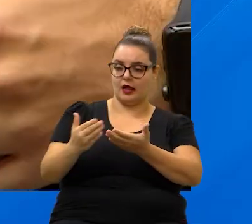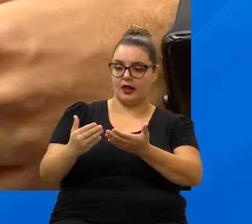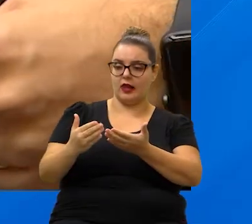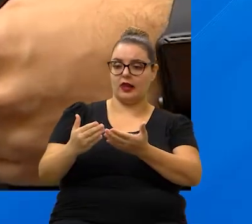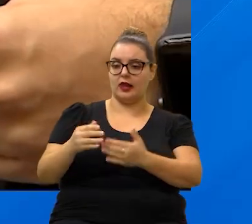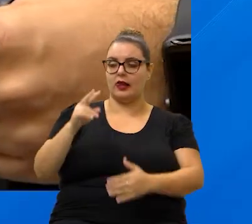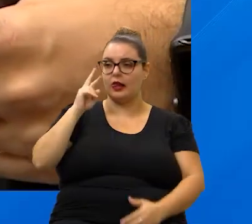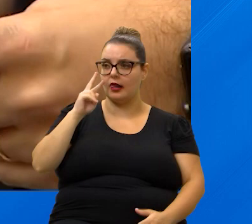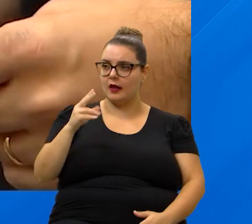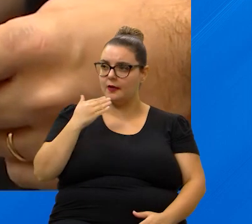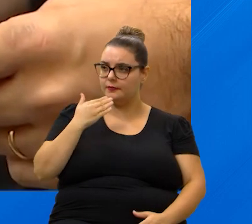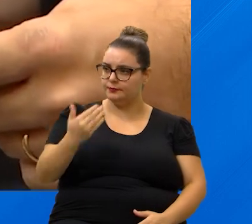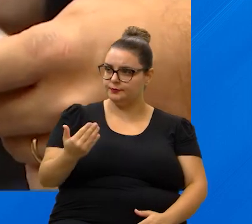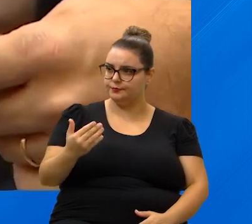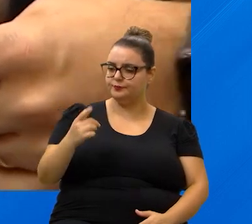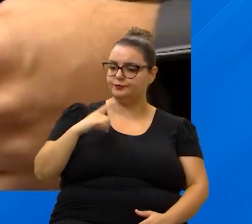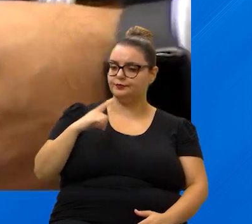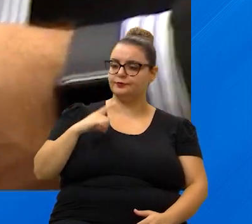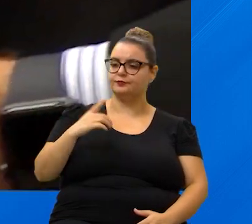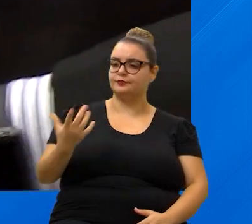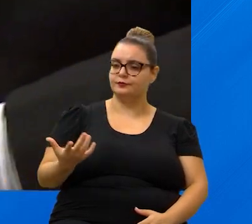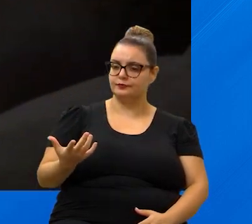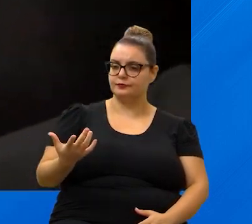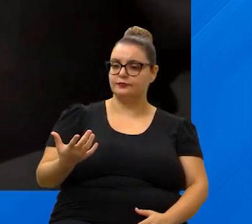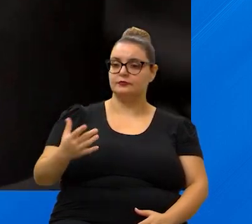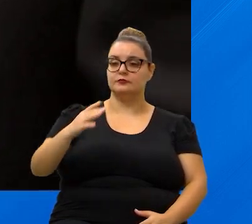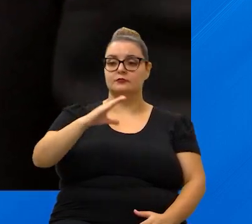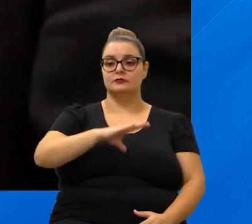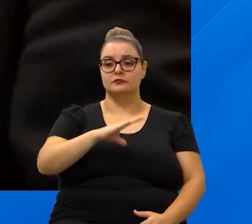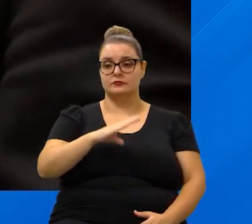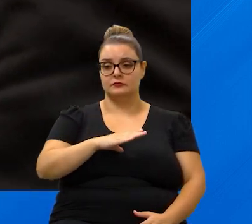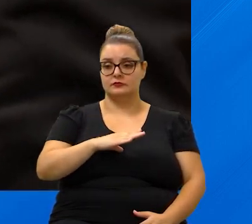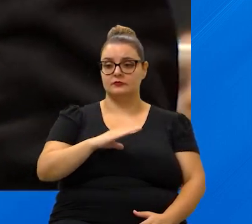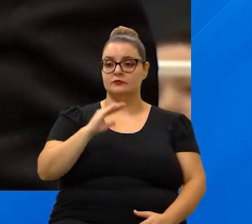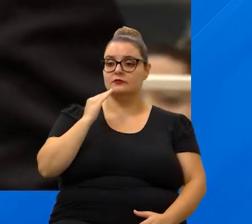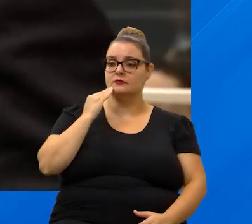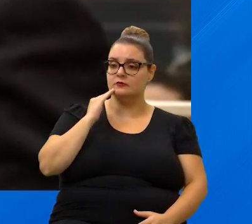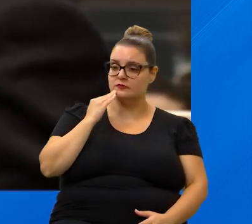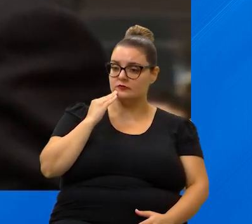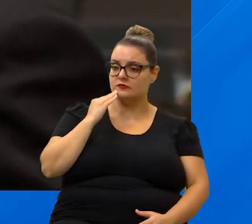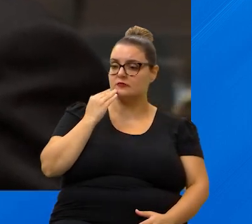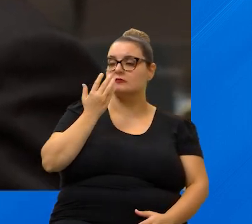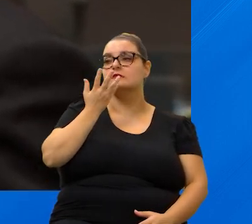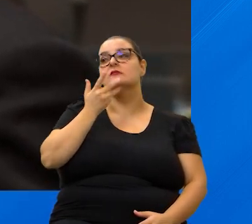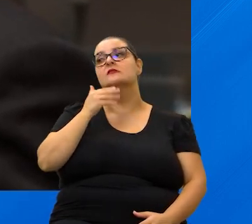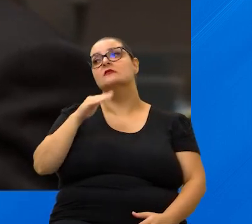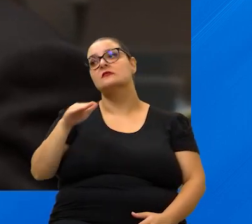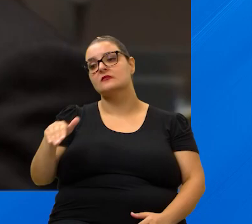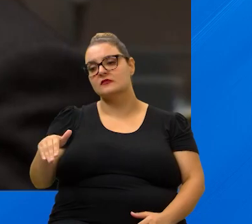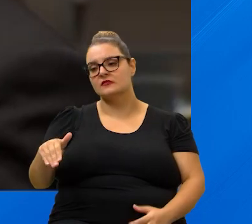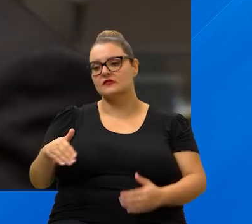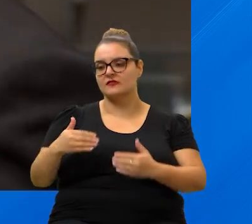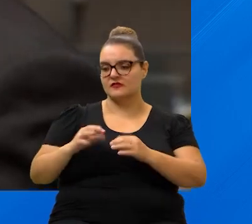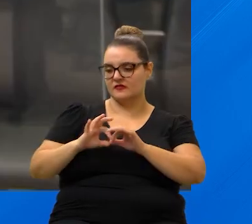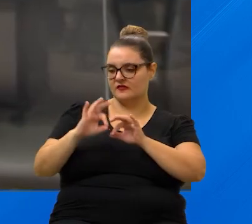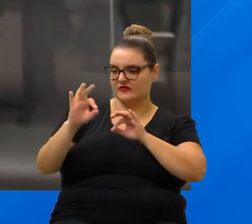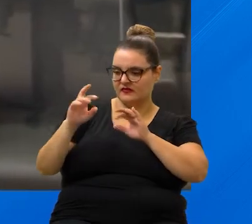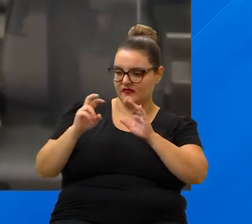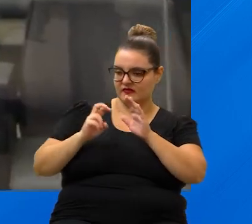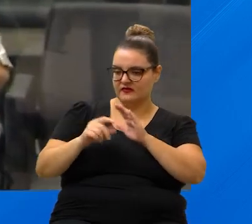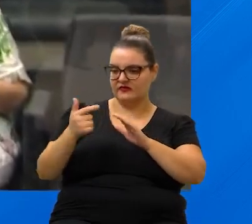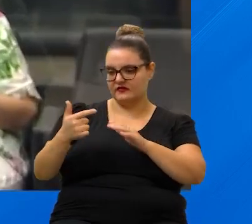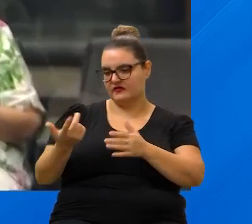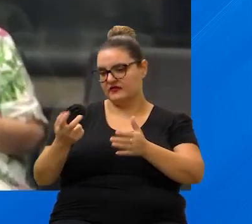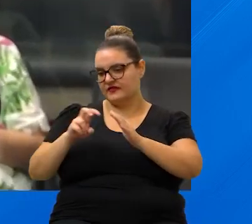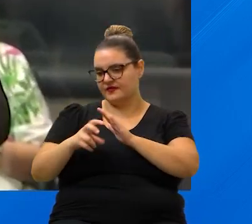a ver as demandas que tínhamos na cidade os déficits que tinham das Crianças fora fora da creche